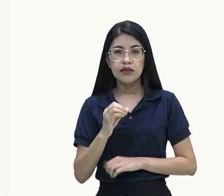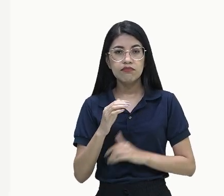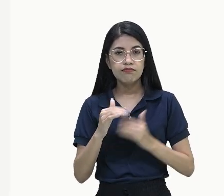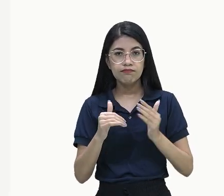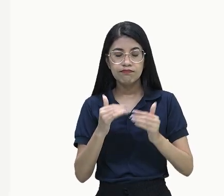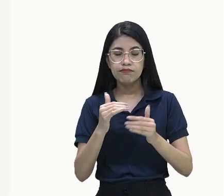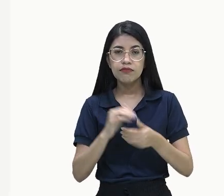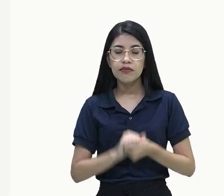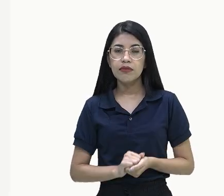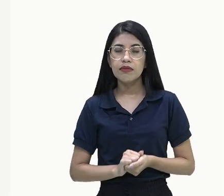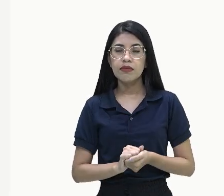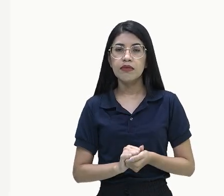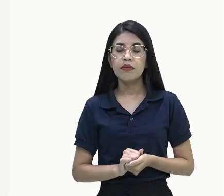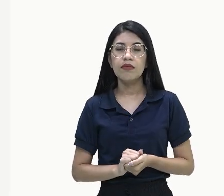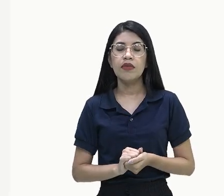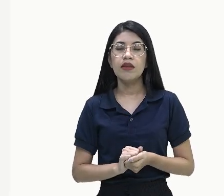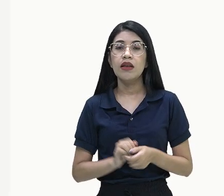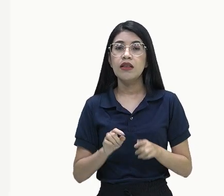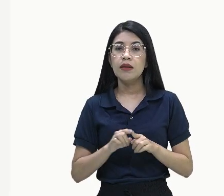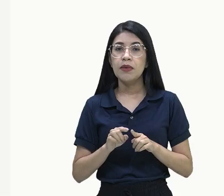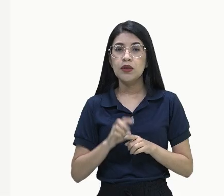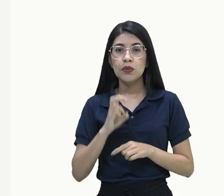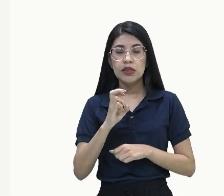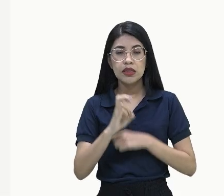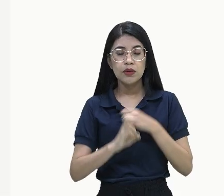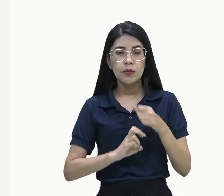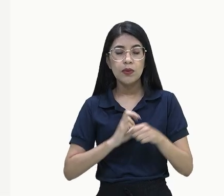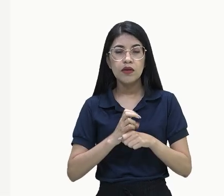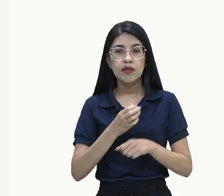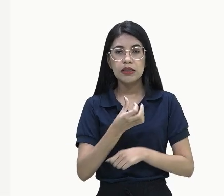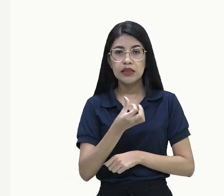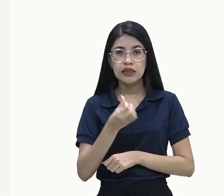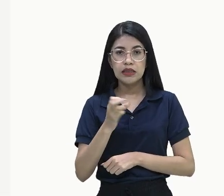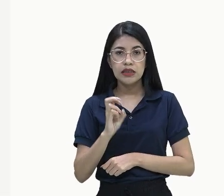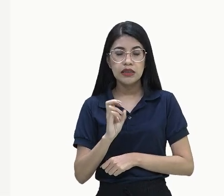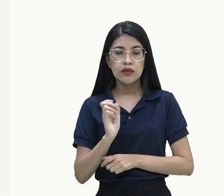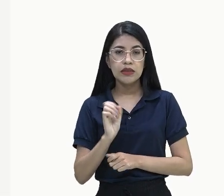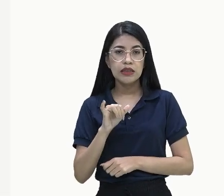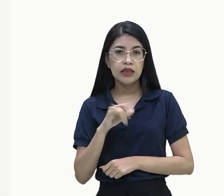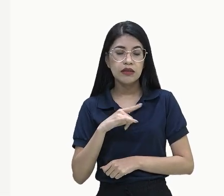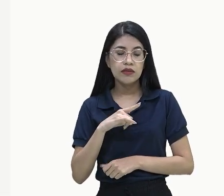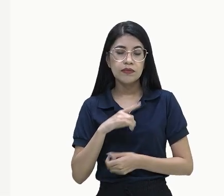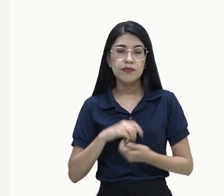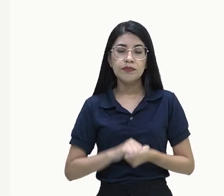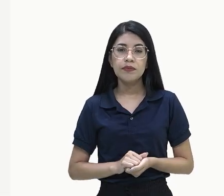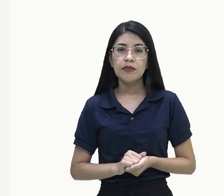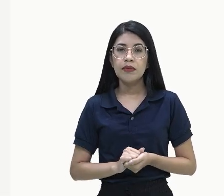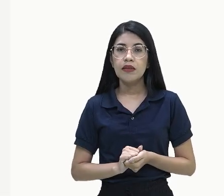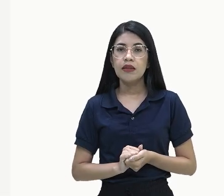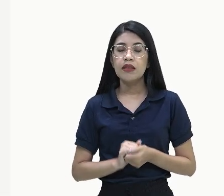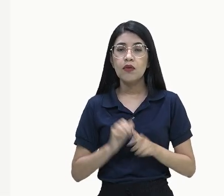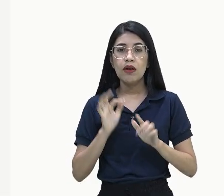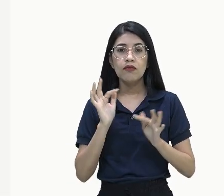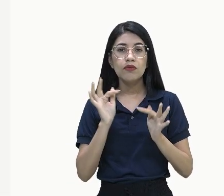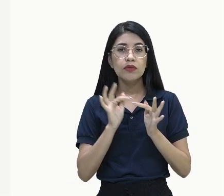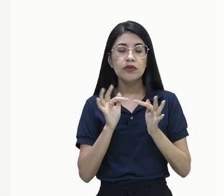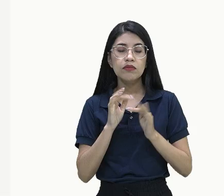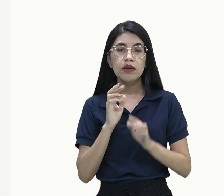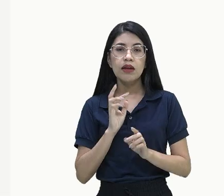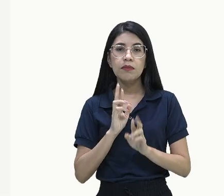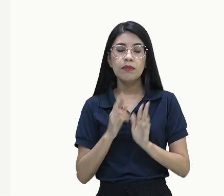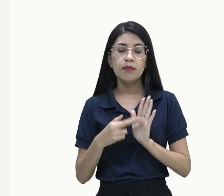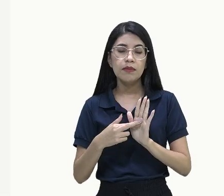se considerarmos ainda o tempo 5, teríamos aí 65. E aqui nós temos a função que representa essa situação,